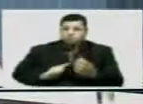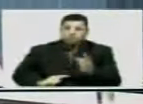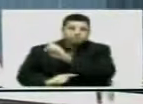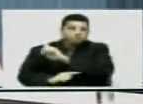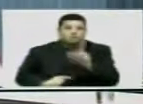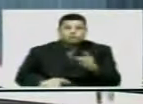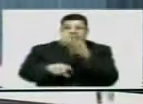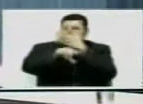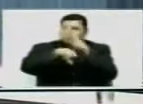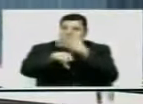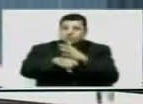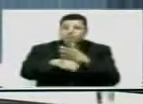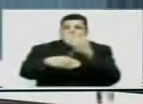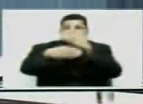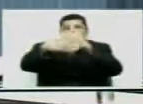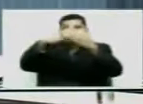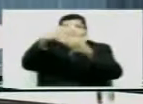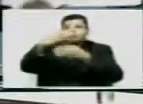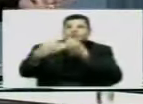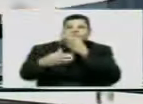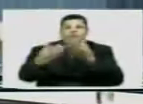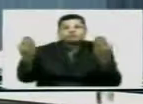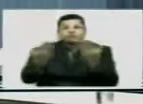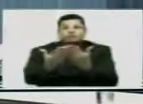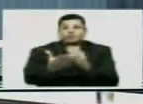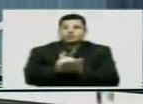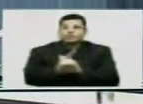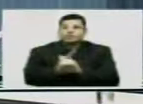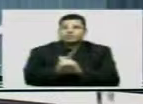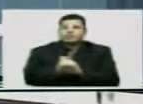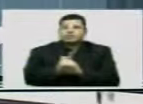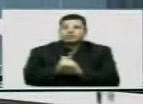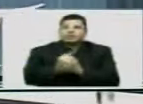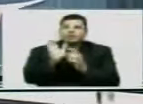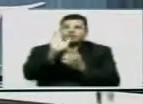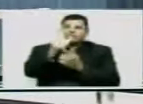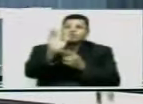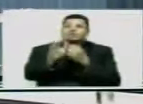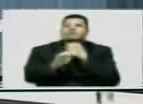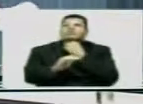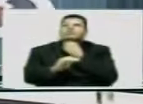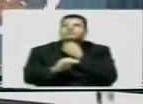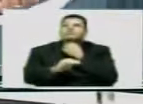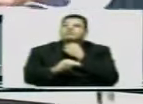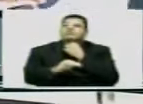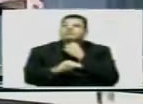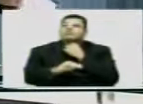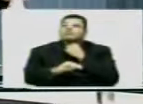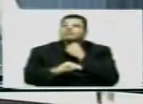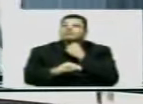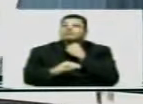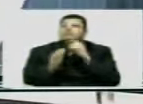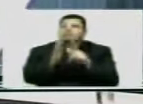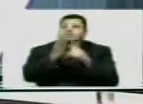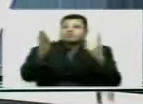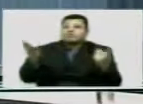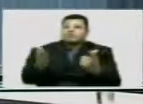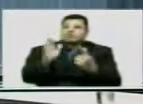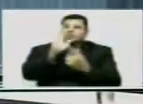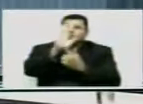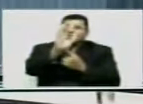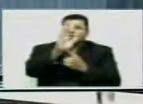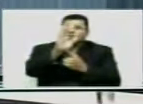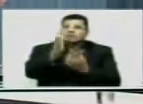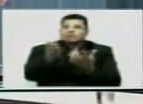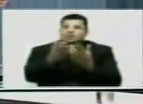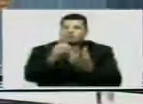governo não executaria essas obras. E hoje, o portal UOL e o jornal Folha de São Paulo